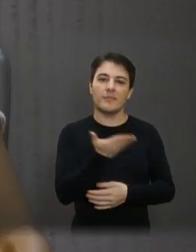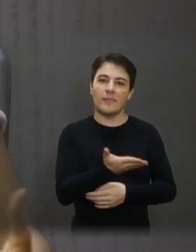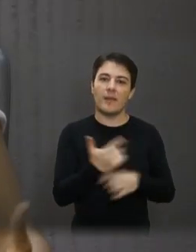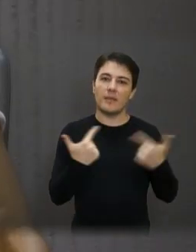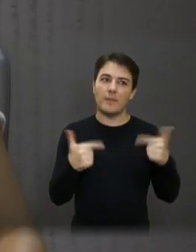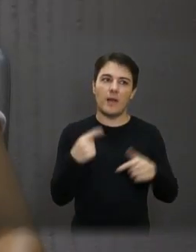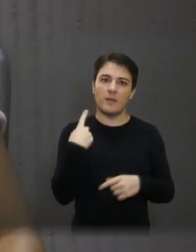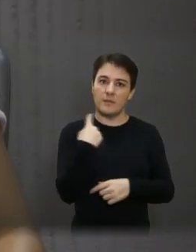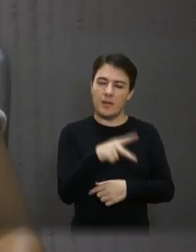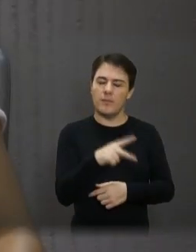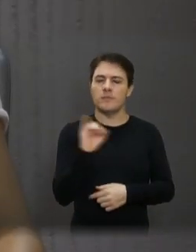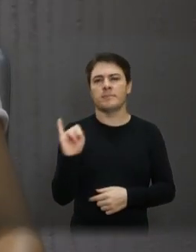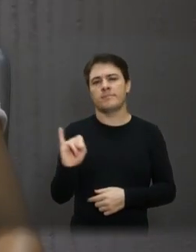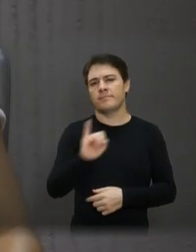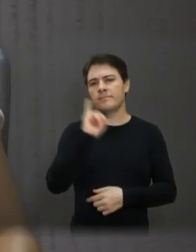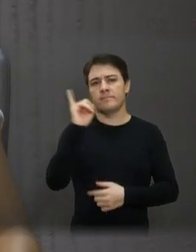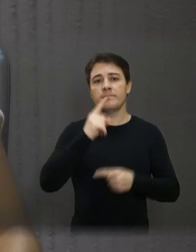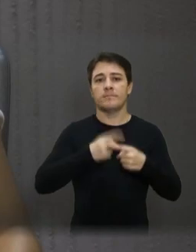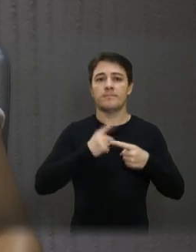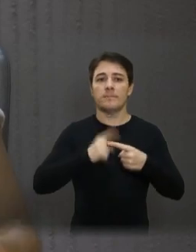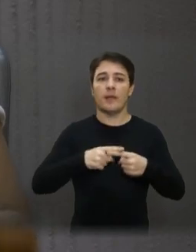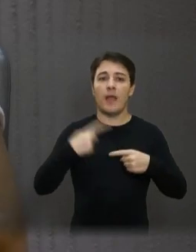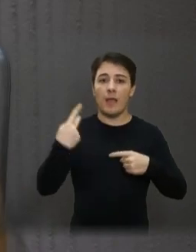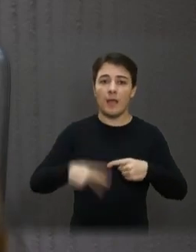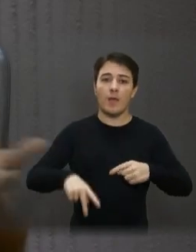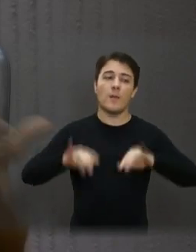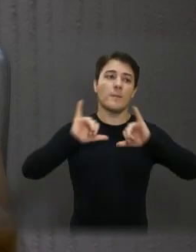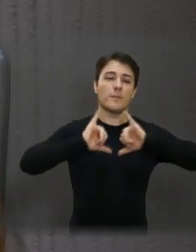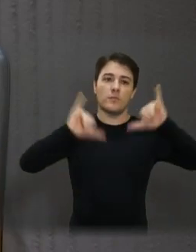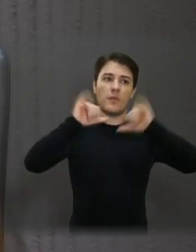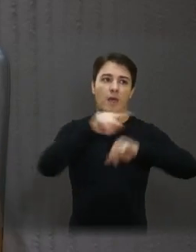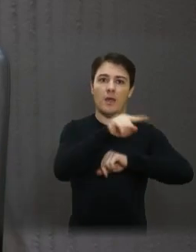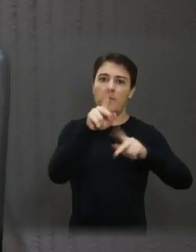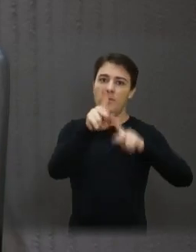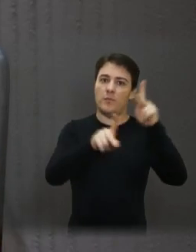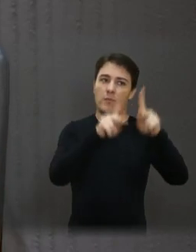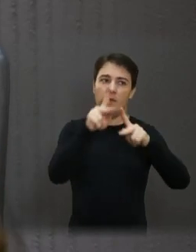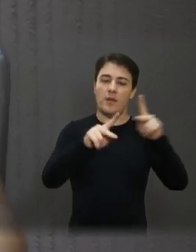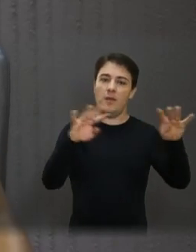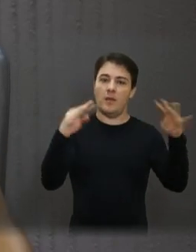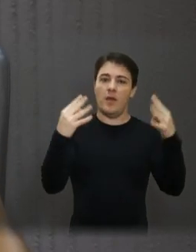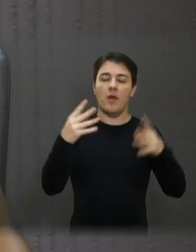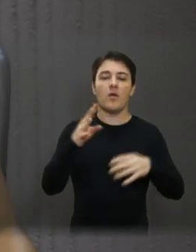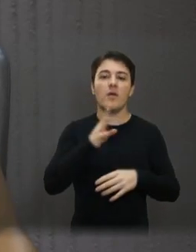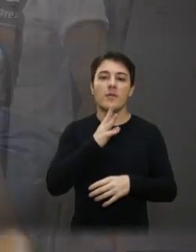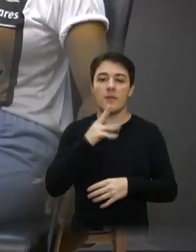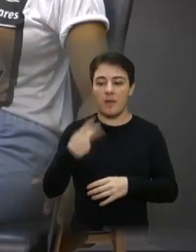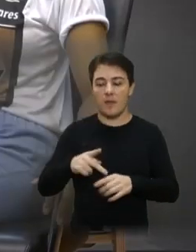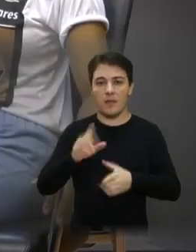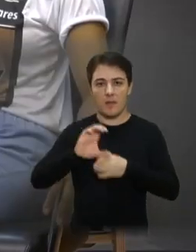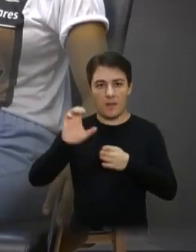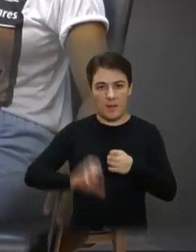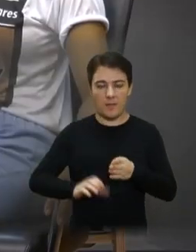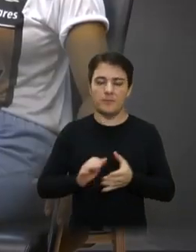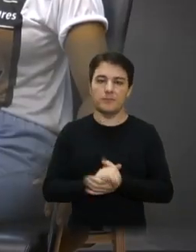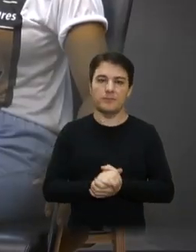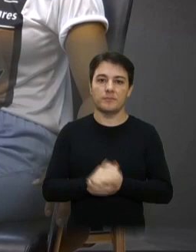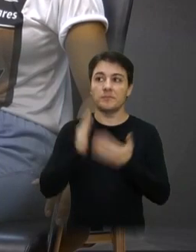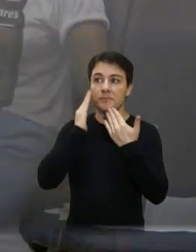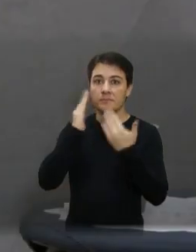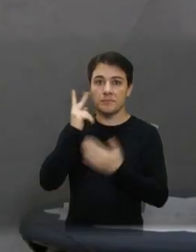Chicco trabalha que vocês fazem é muito importante para levar o conhecimento da população tudo o que se passa aqui na cama e agora também com o trabalho do vereador Obrigado